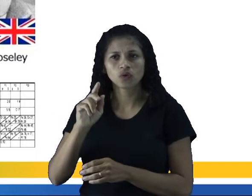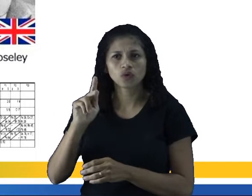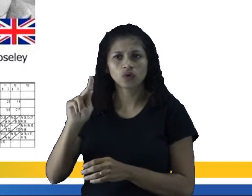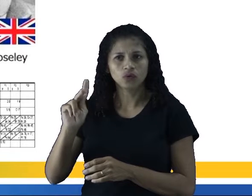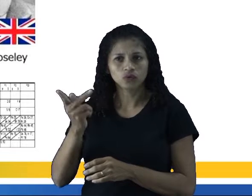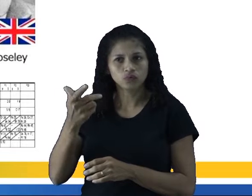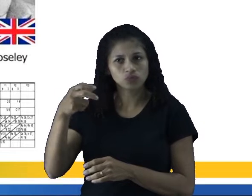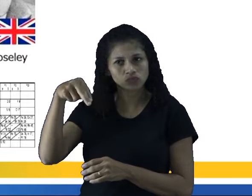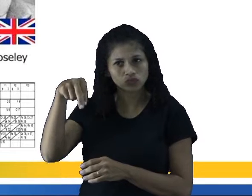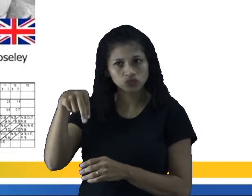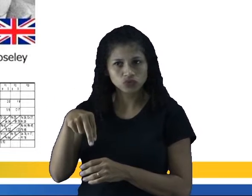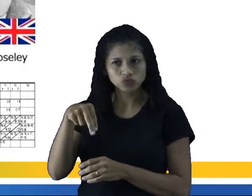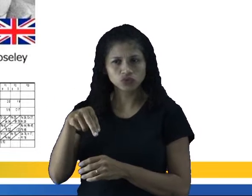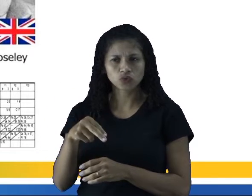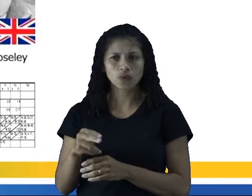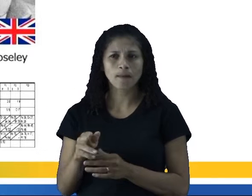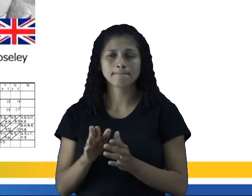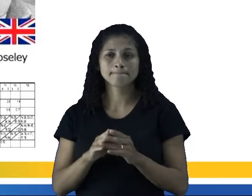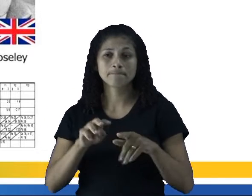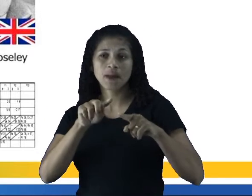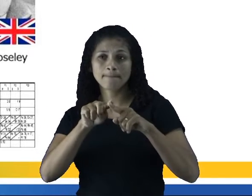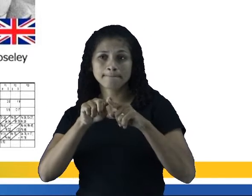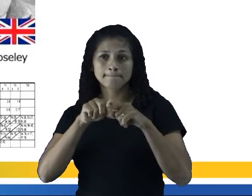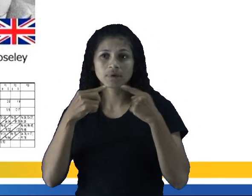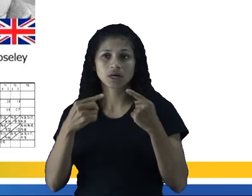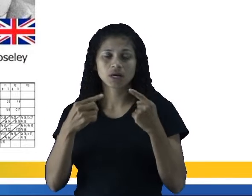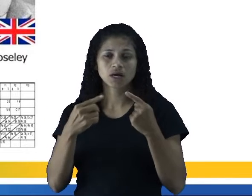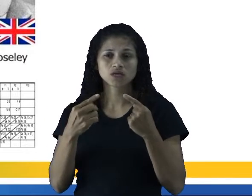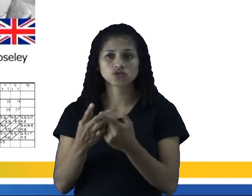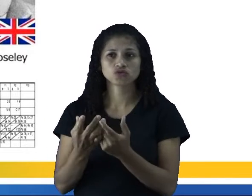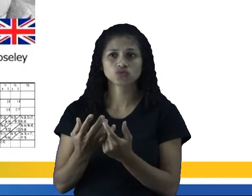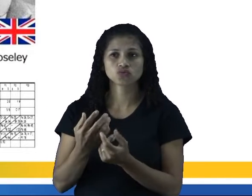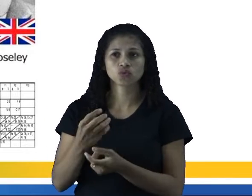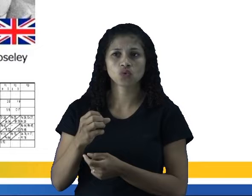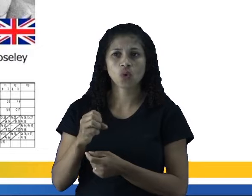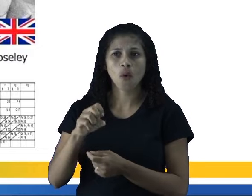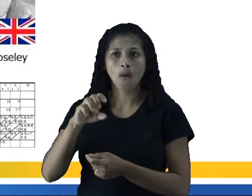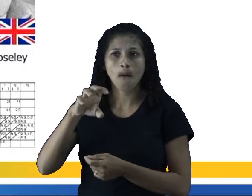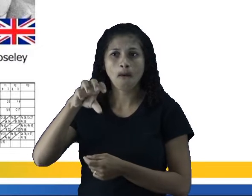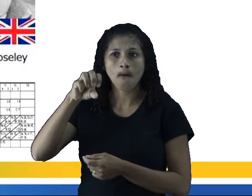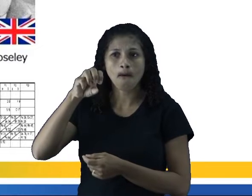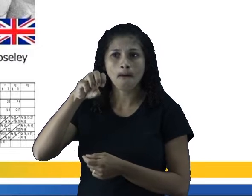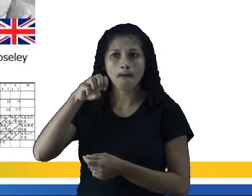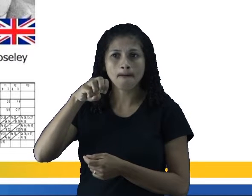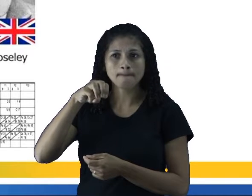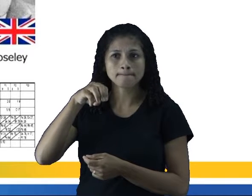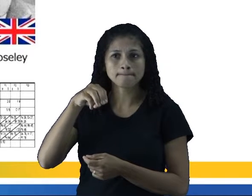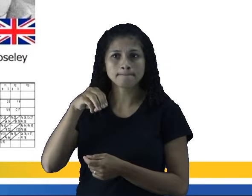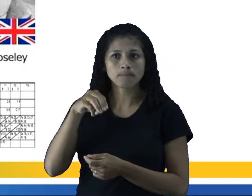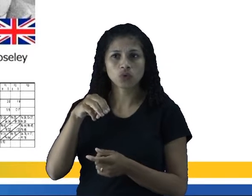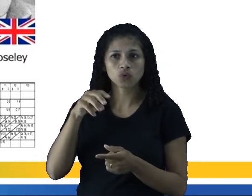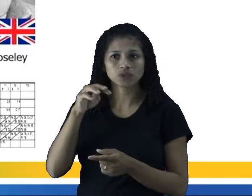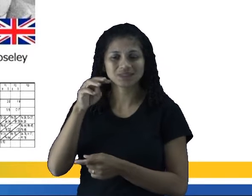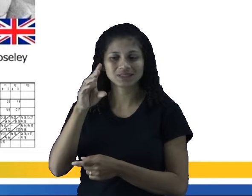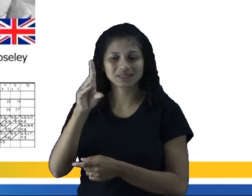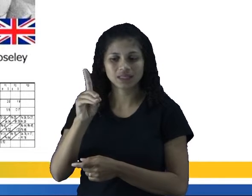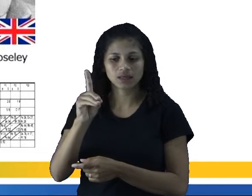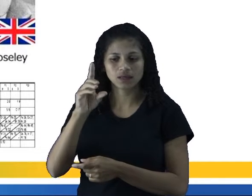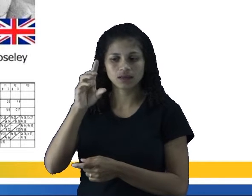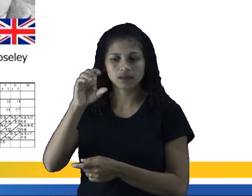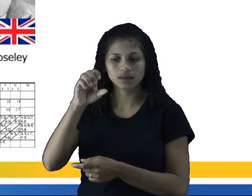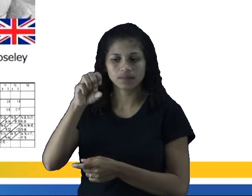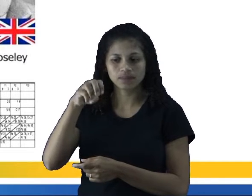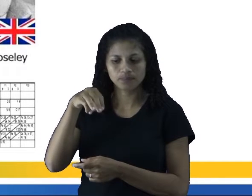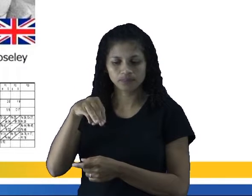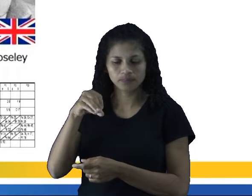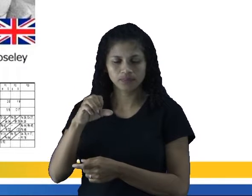foi somente ali com o Dmitri Mendeleev, né, que a gente considera o pai ali da tabela periódica, que ele